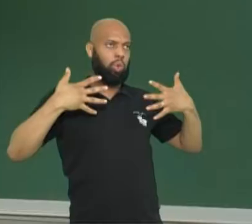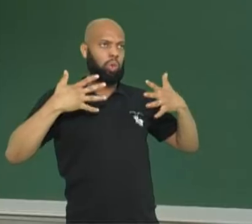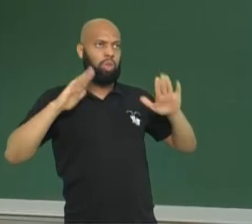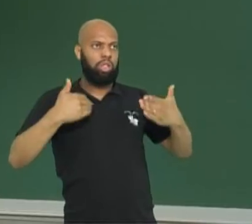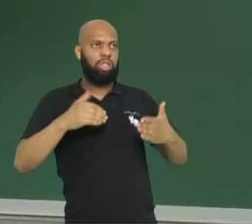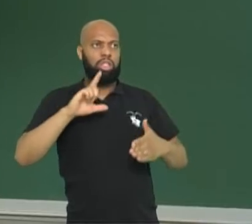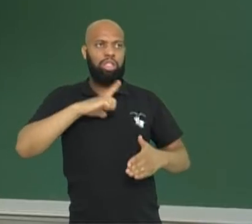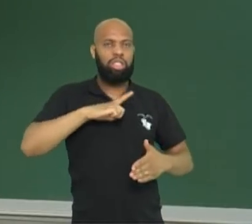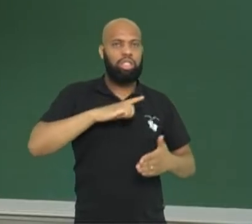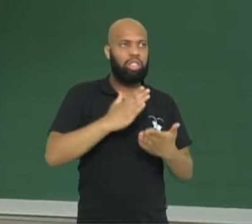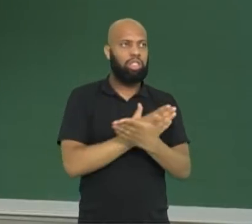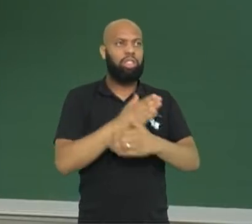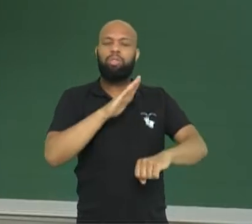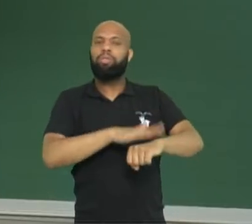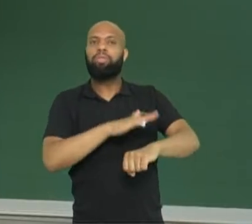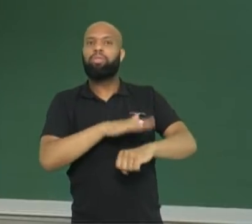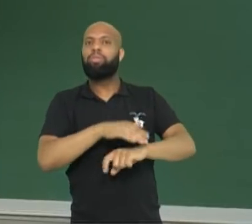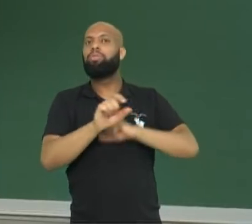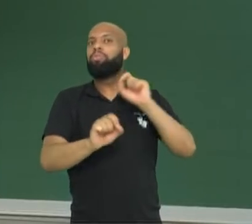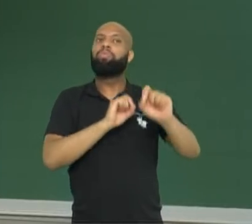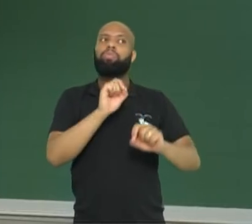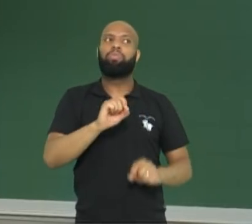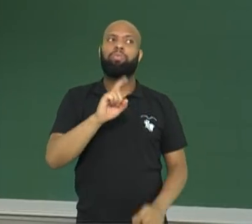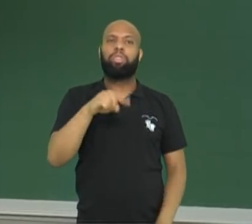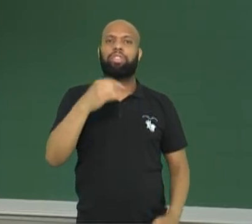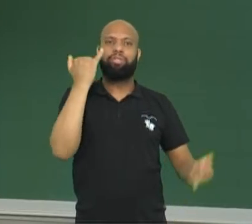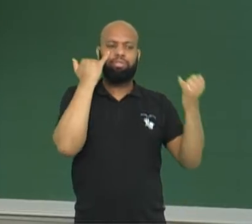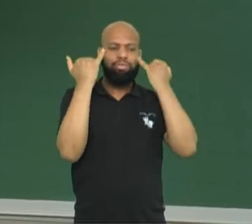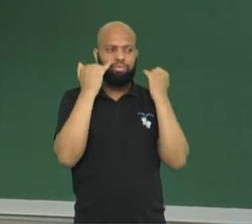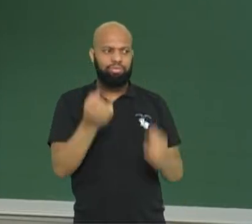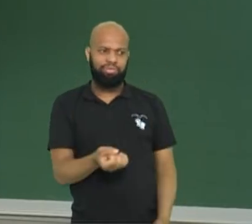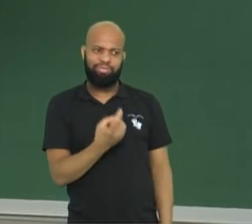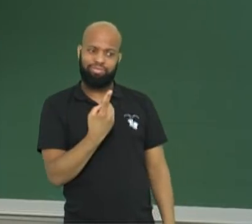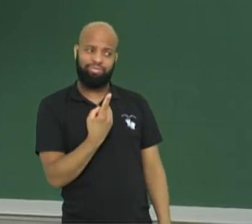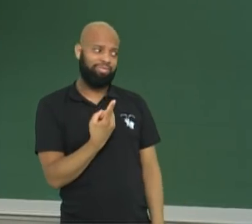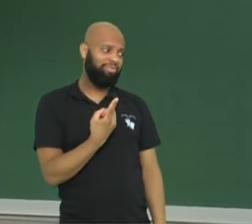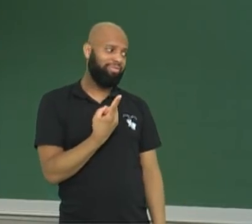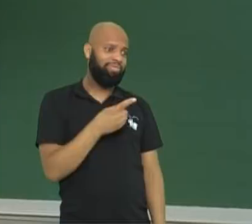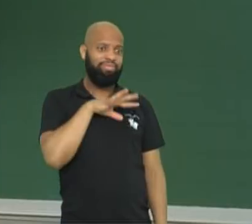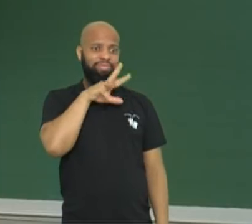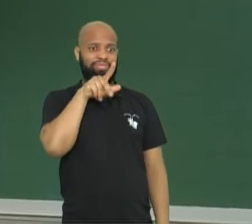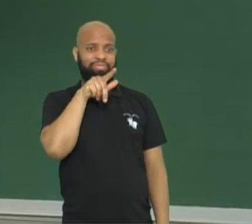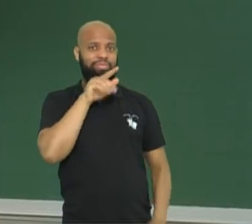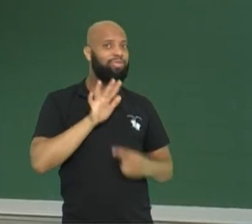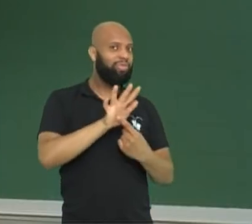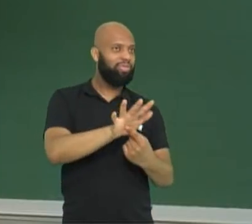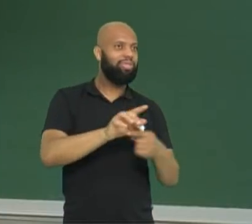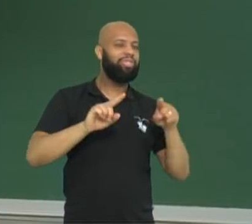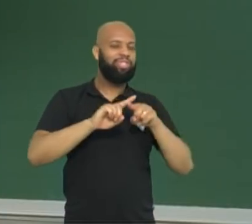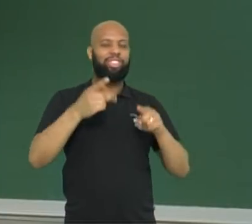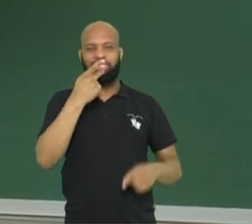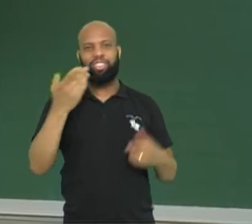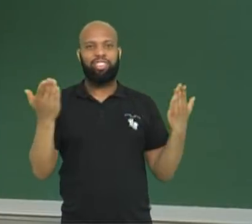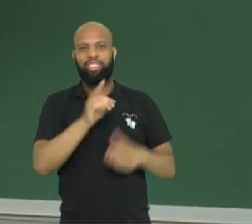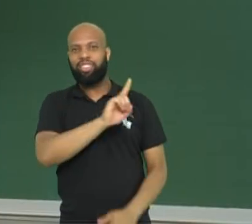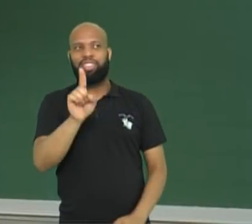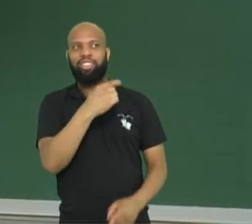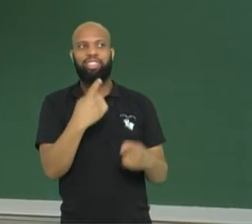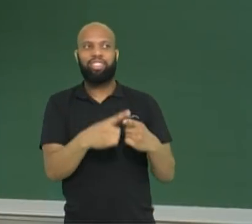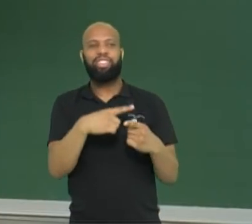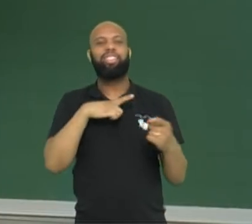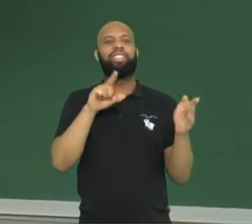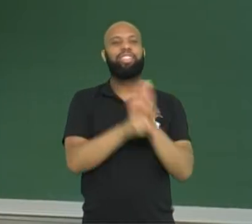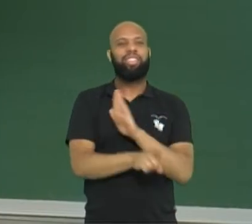chegou num determinado momento, essa informação de qual era o bicho, ela foi revelada. Mas eu não vou falar sobre isso porque